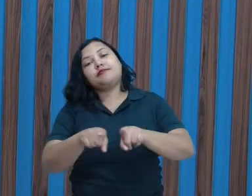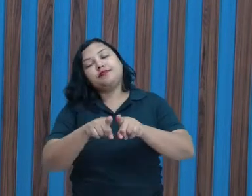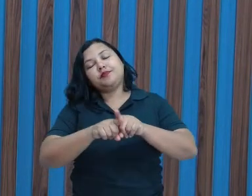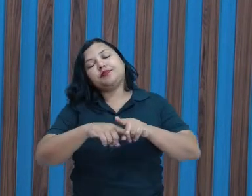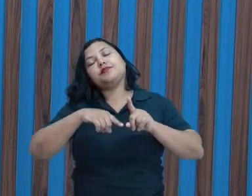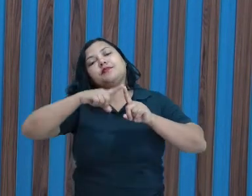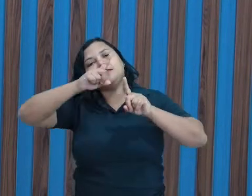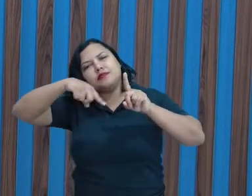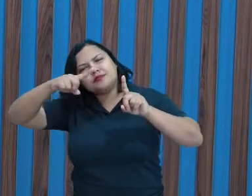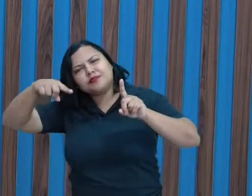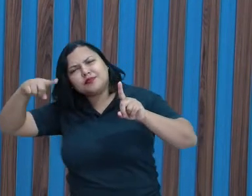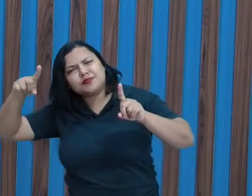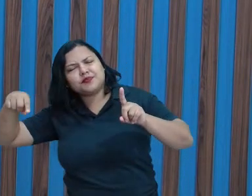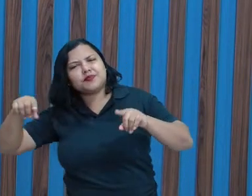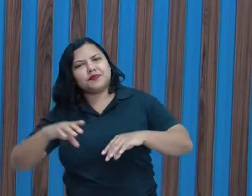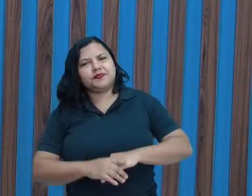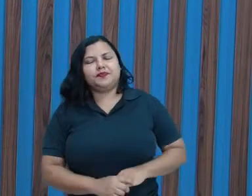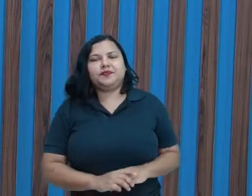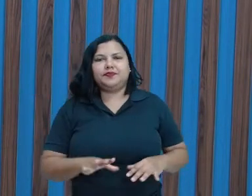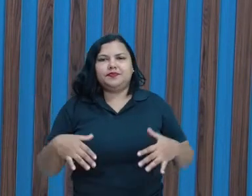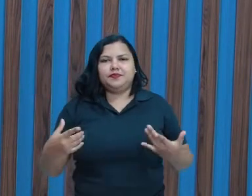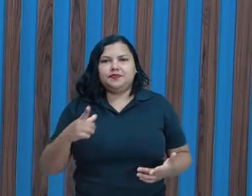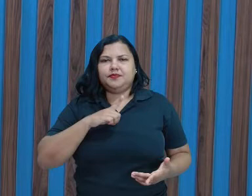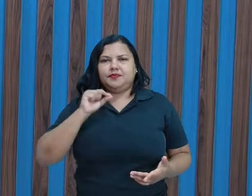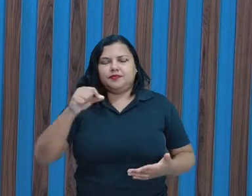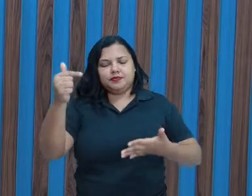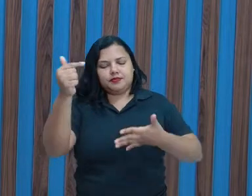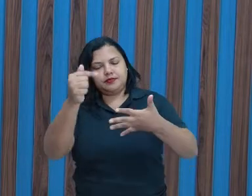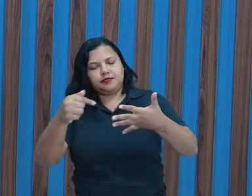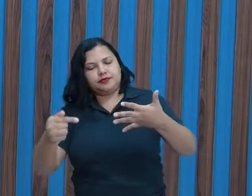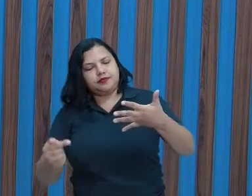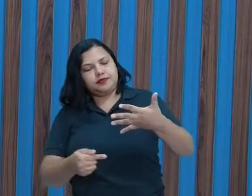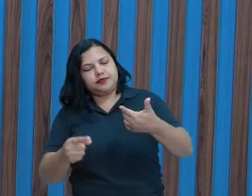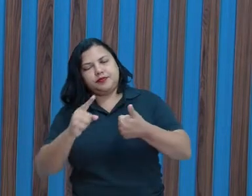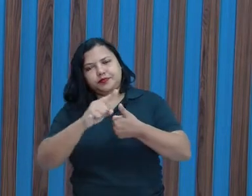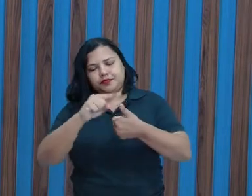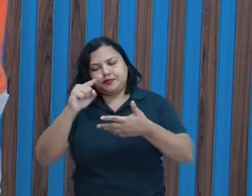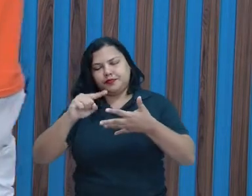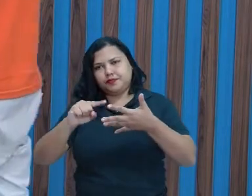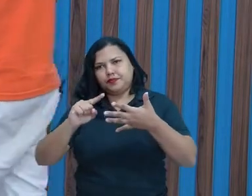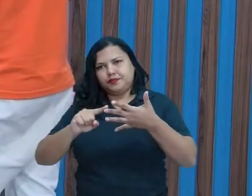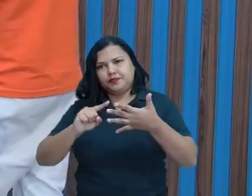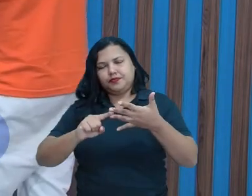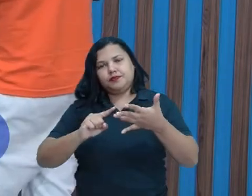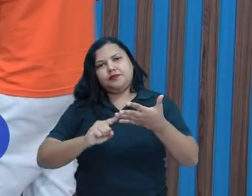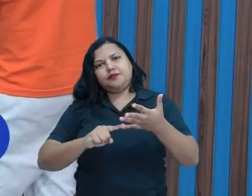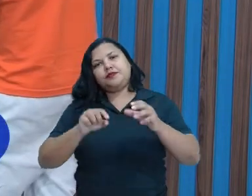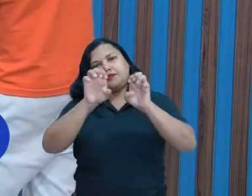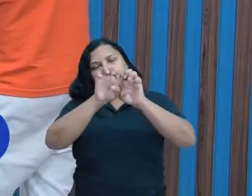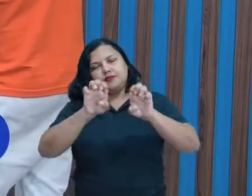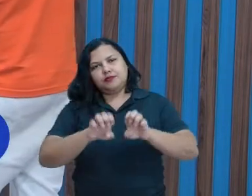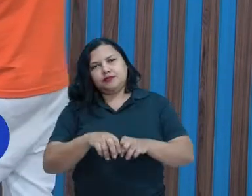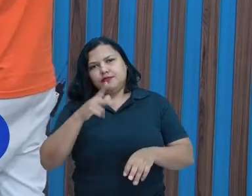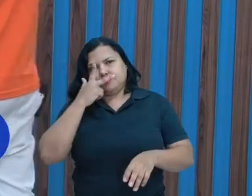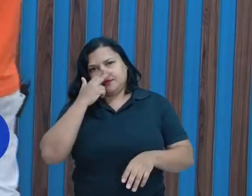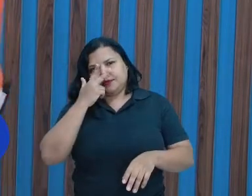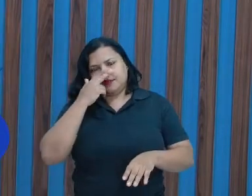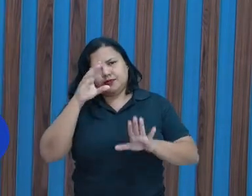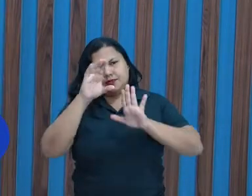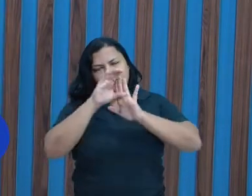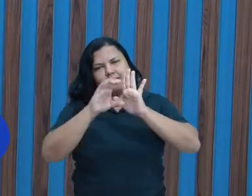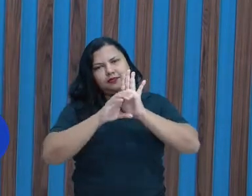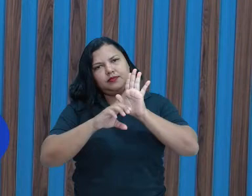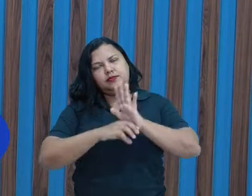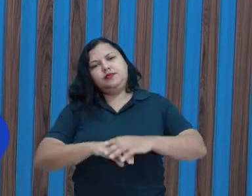geralmente, traz tais elementos, como a métrica, a rima e a estrutura das estrofes,